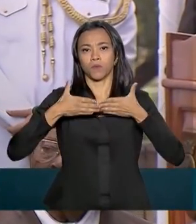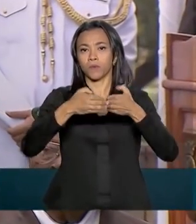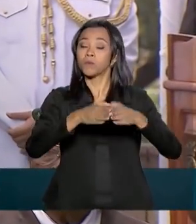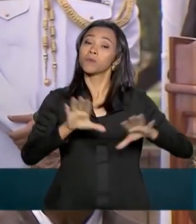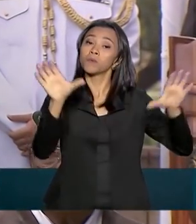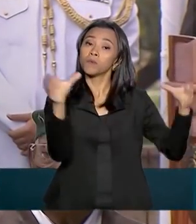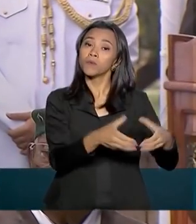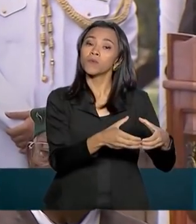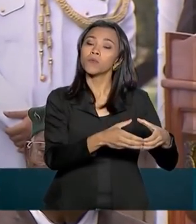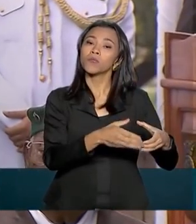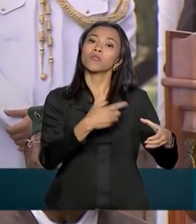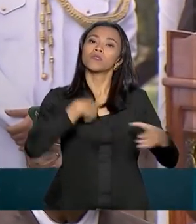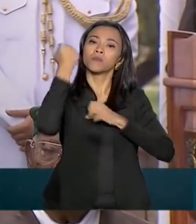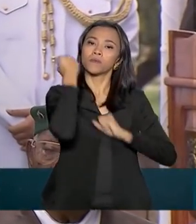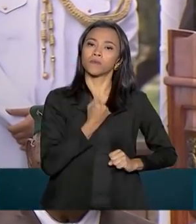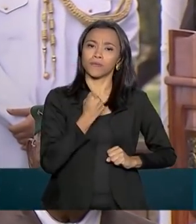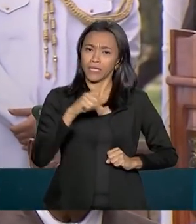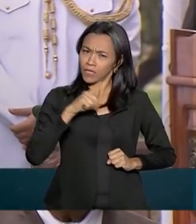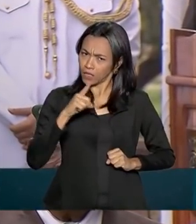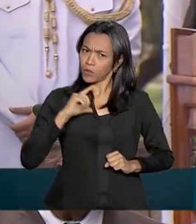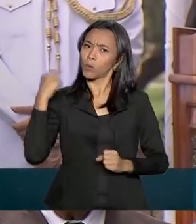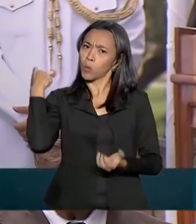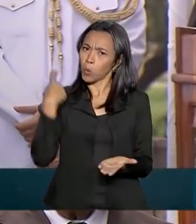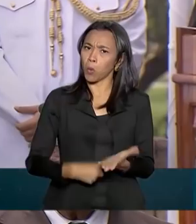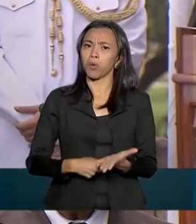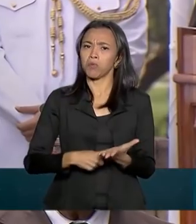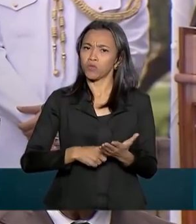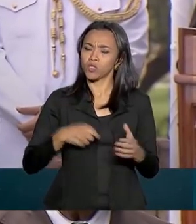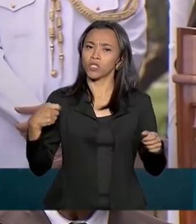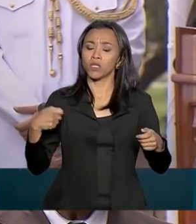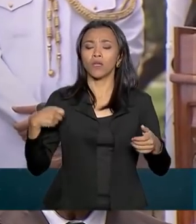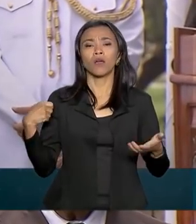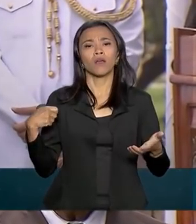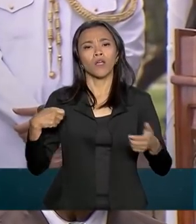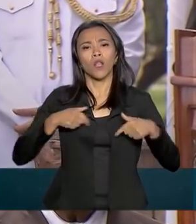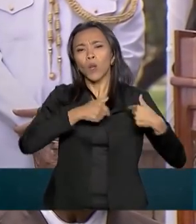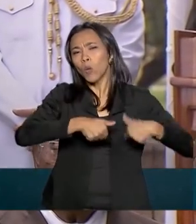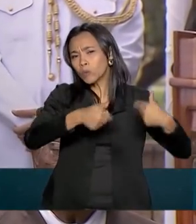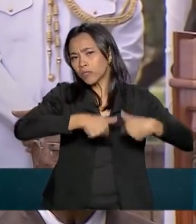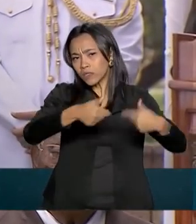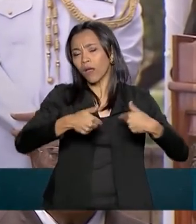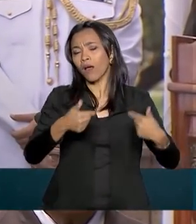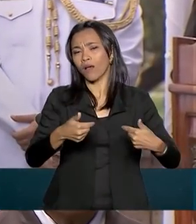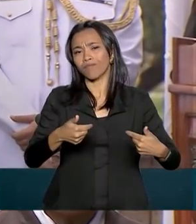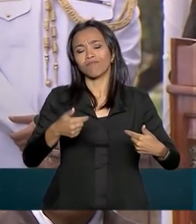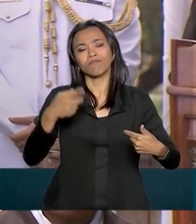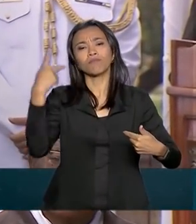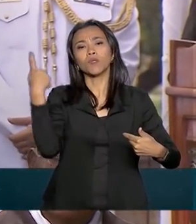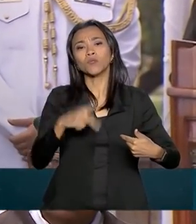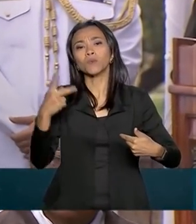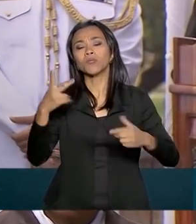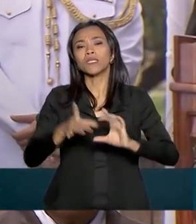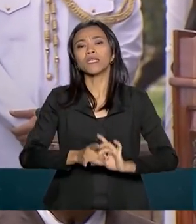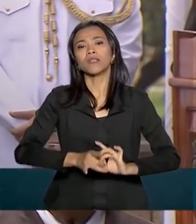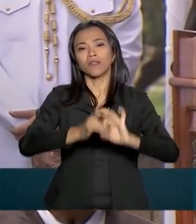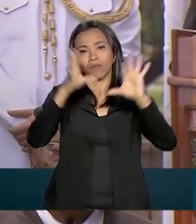de lutar a qualquer preço por sua liberdade e por sua democracia